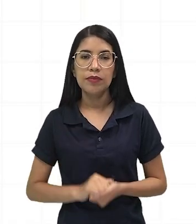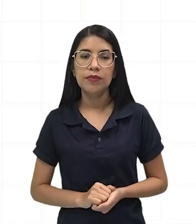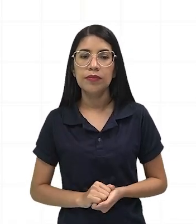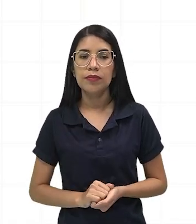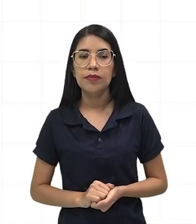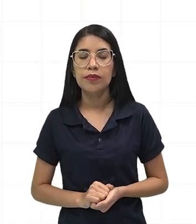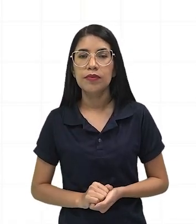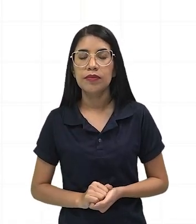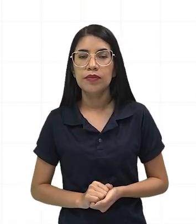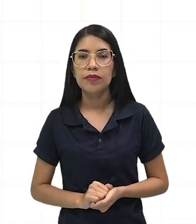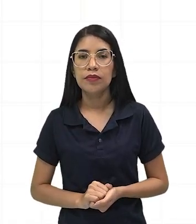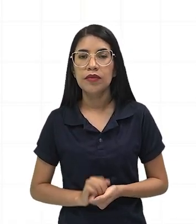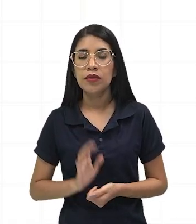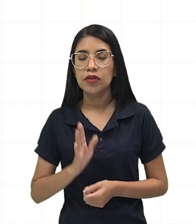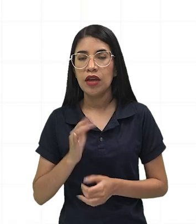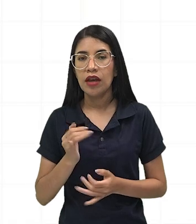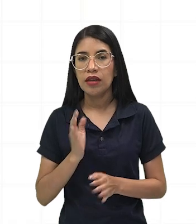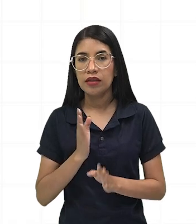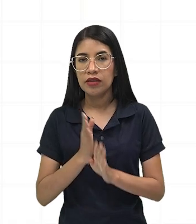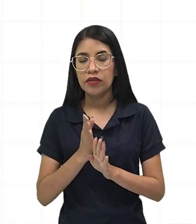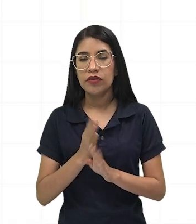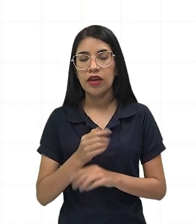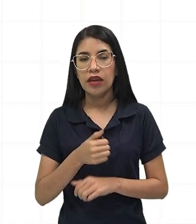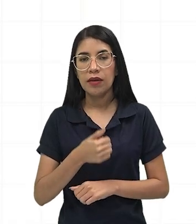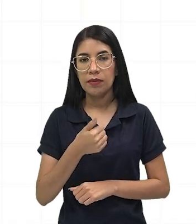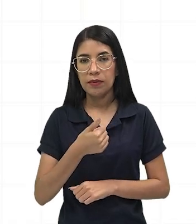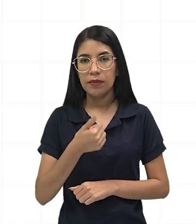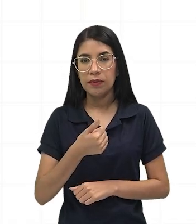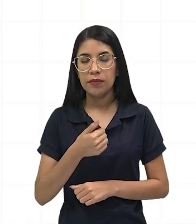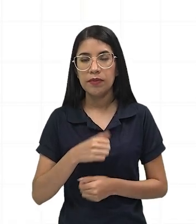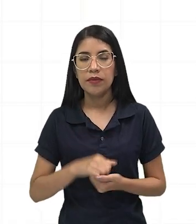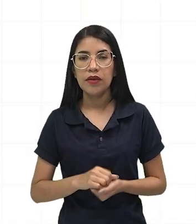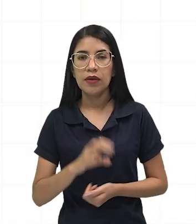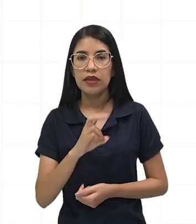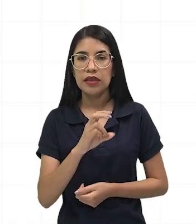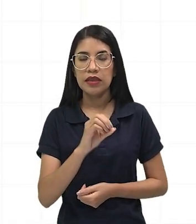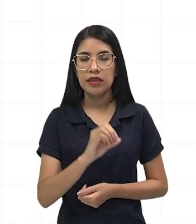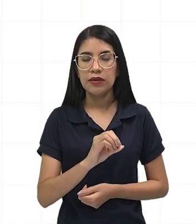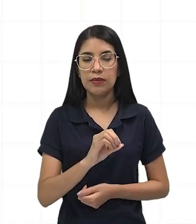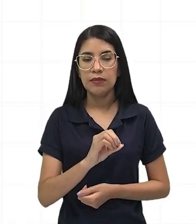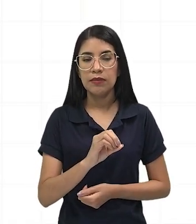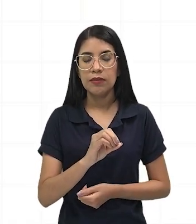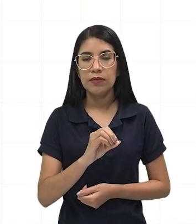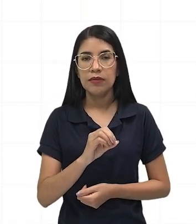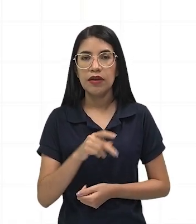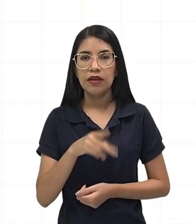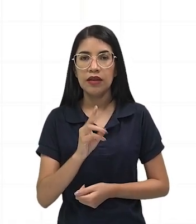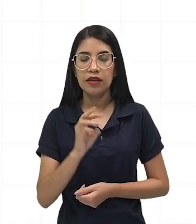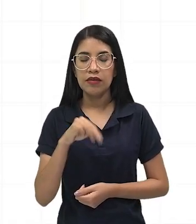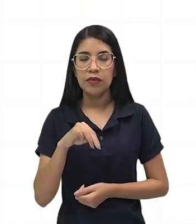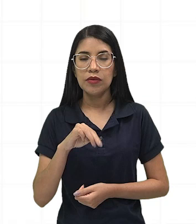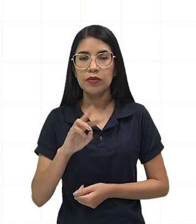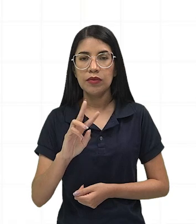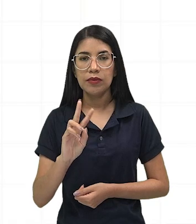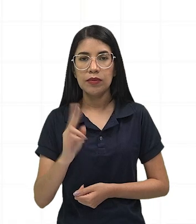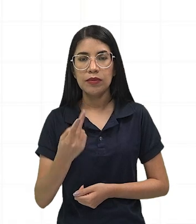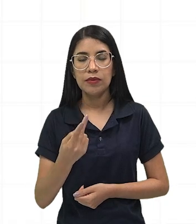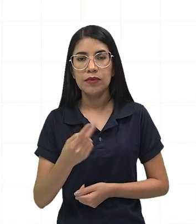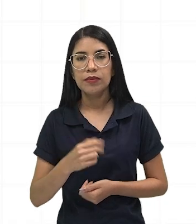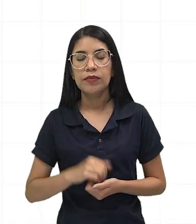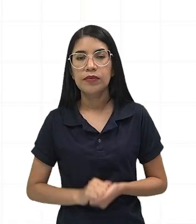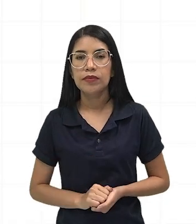Olha, vamos lá. Tá aqui uma. 50 km por hora.